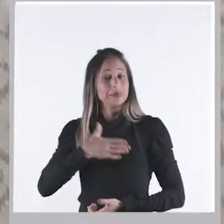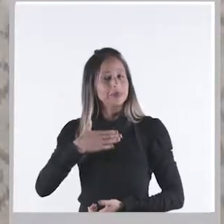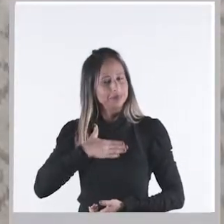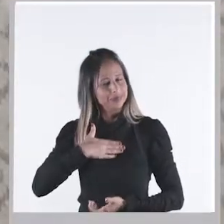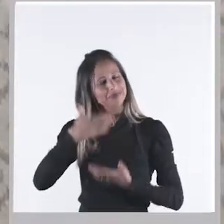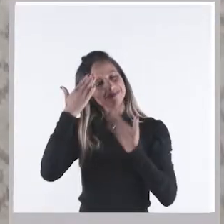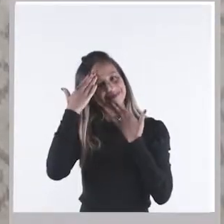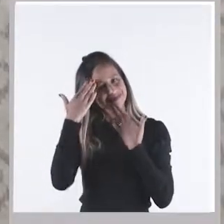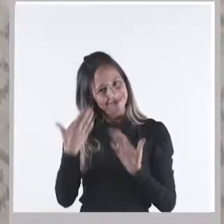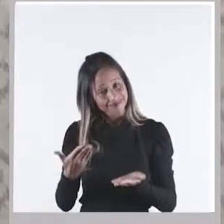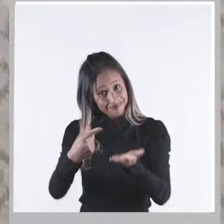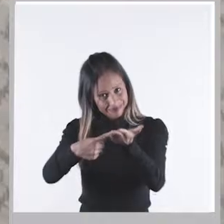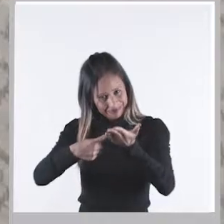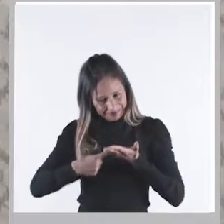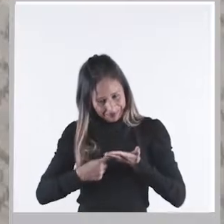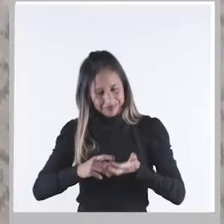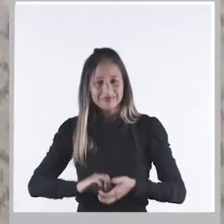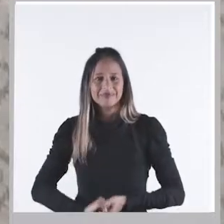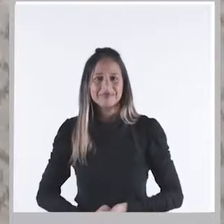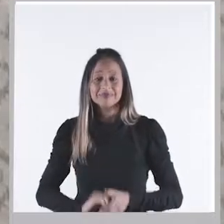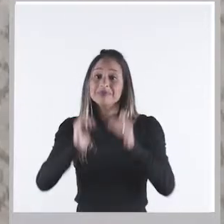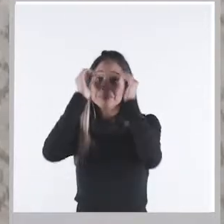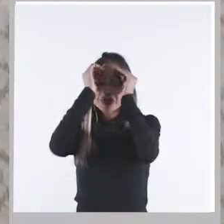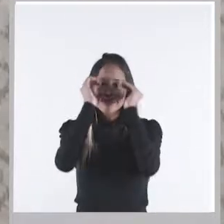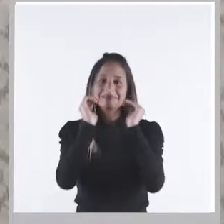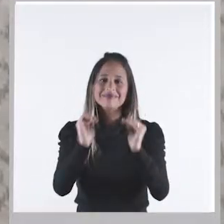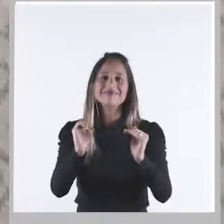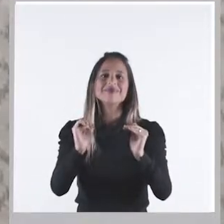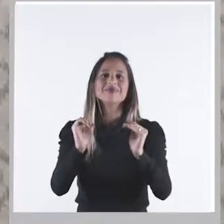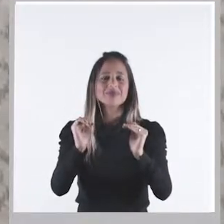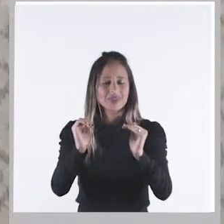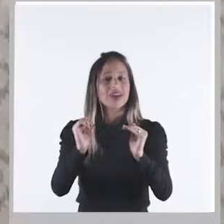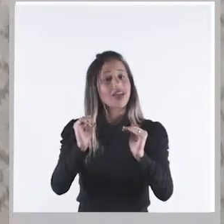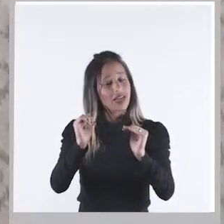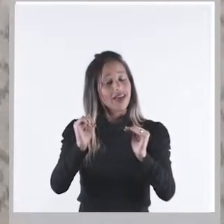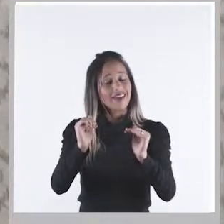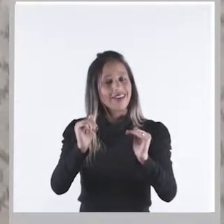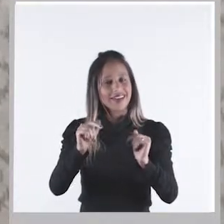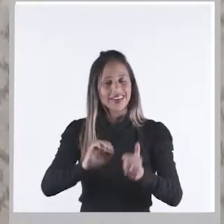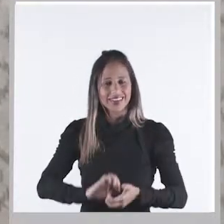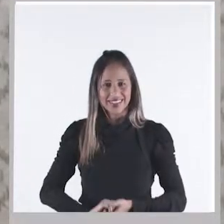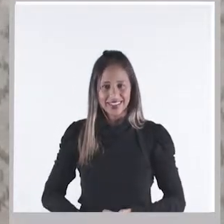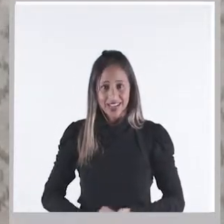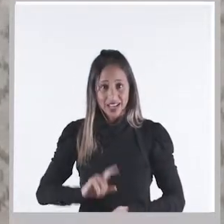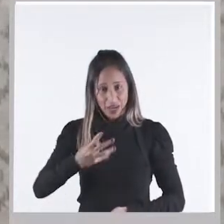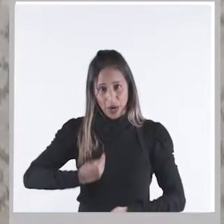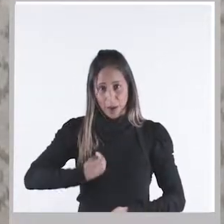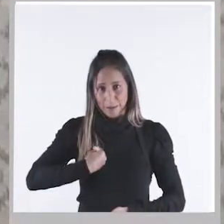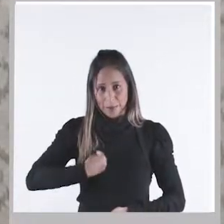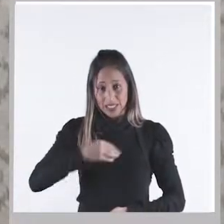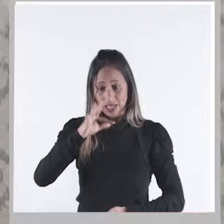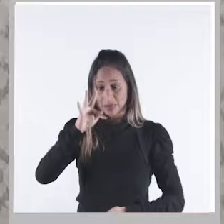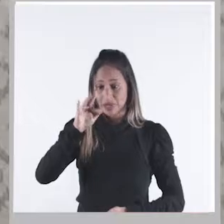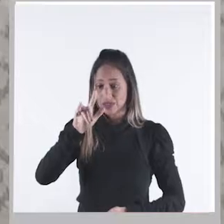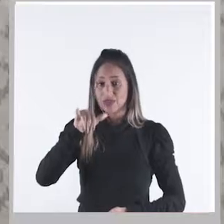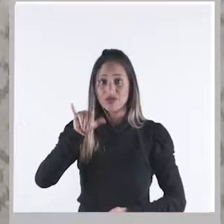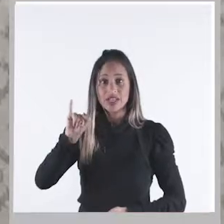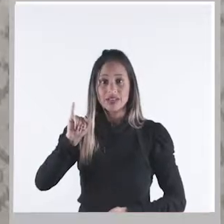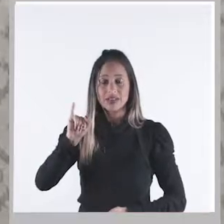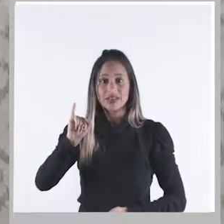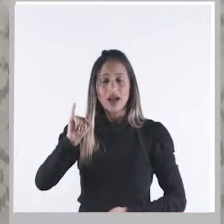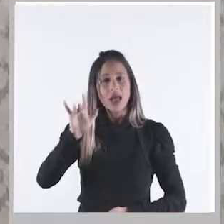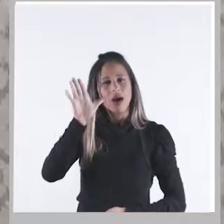eu que agradeço o convite, é uma honra, eu que sou participante do FLI, sempre